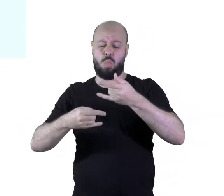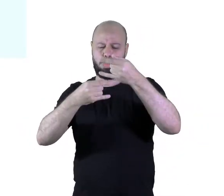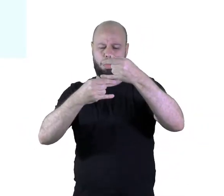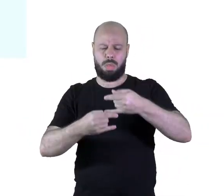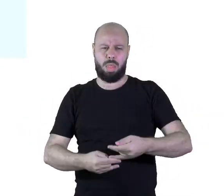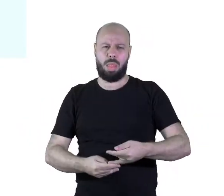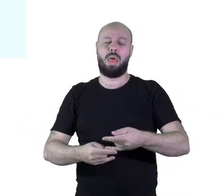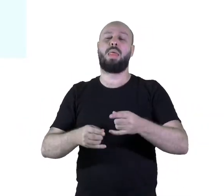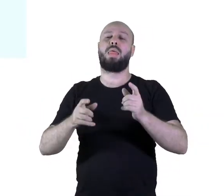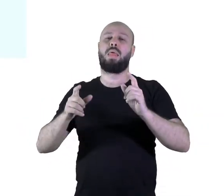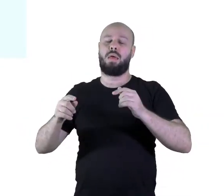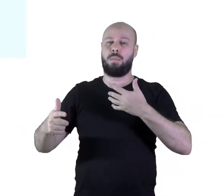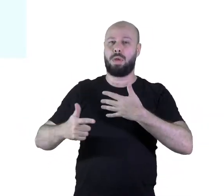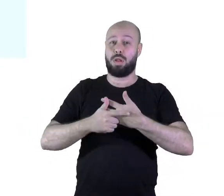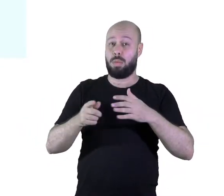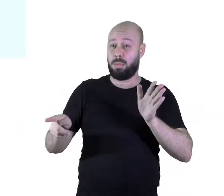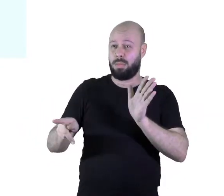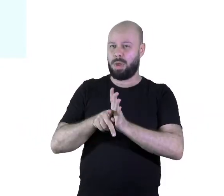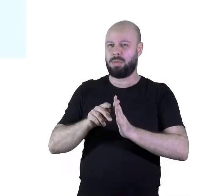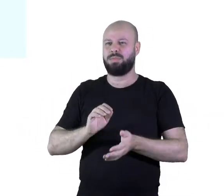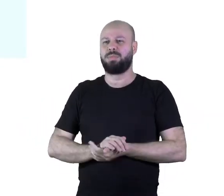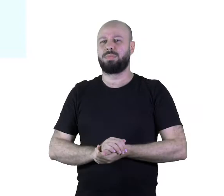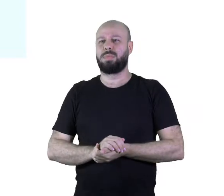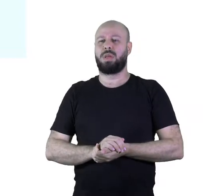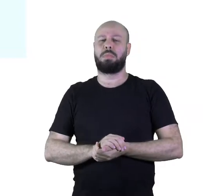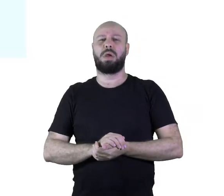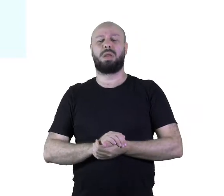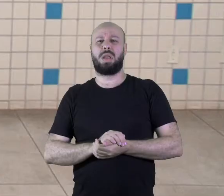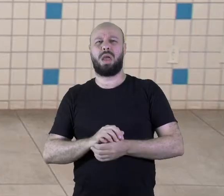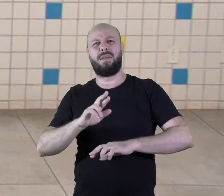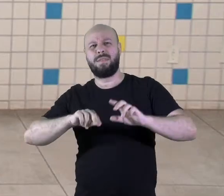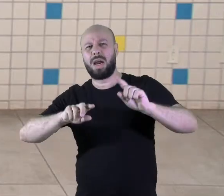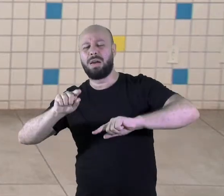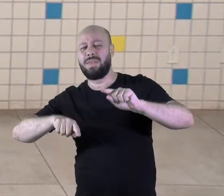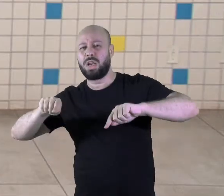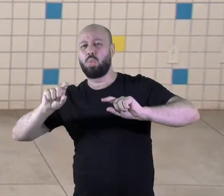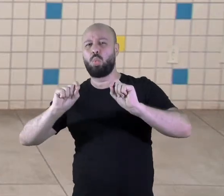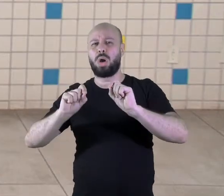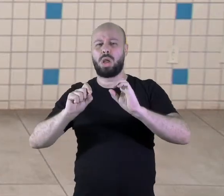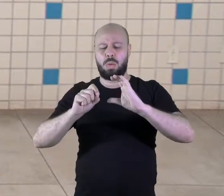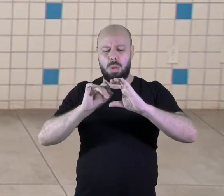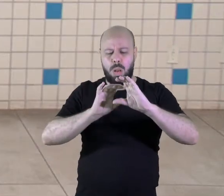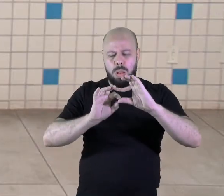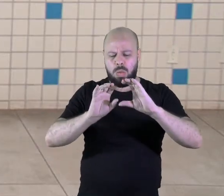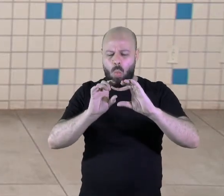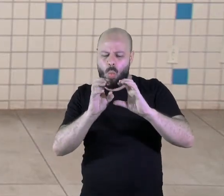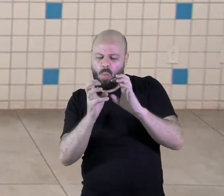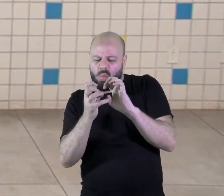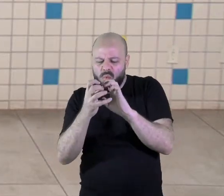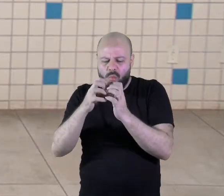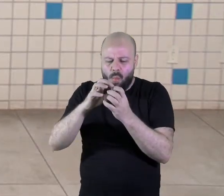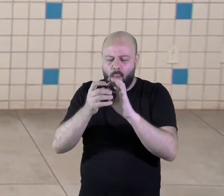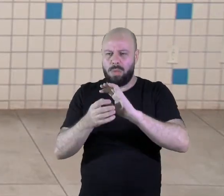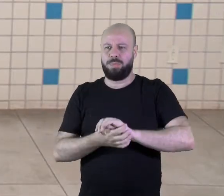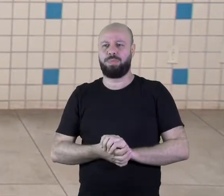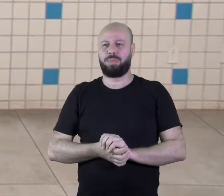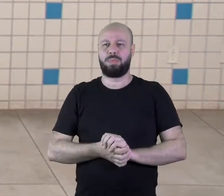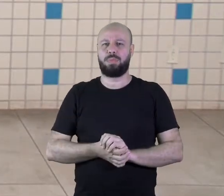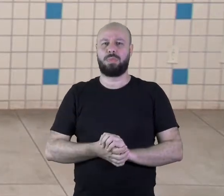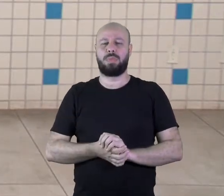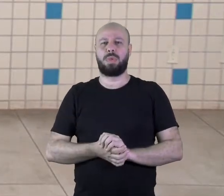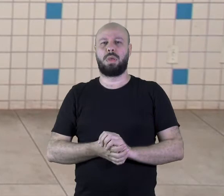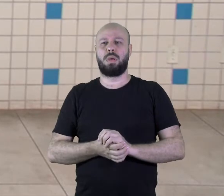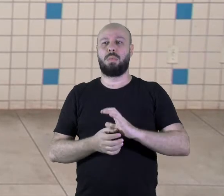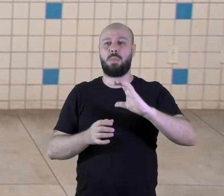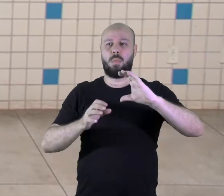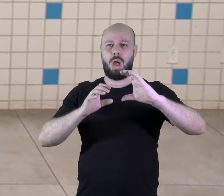diferindo apenas o número de células e grau de enrugamento, né, que tem no cerebelo. Nós temos a ponte, que faz o quê?